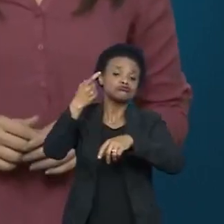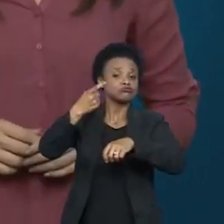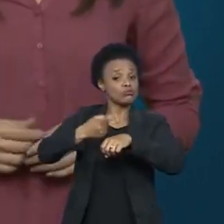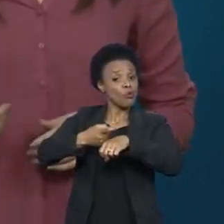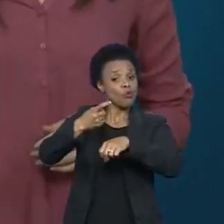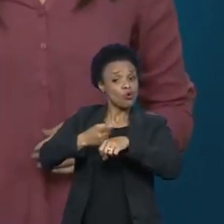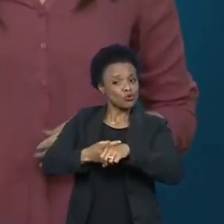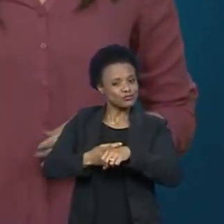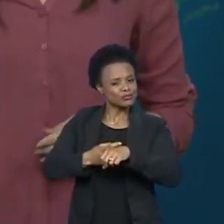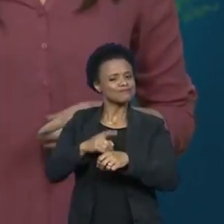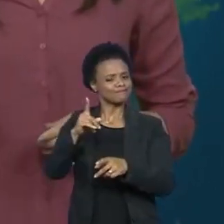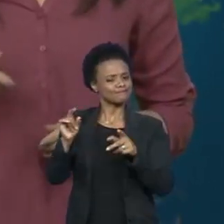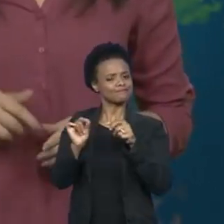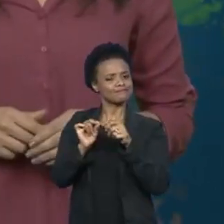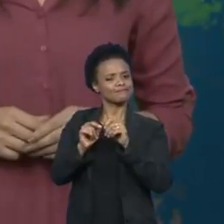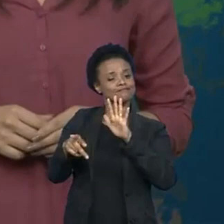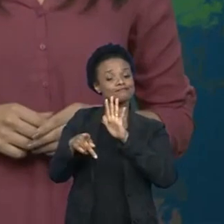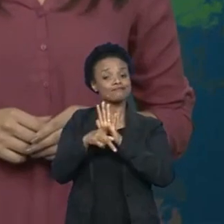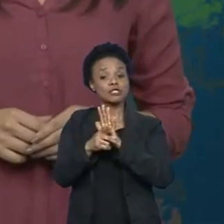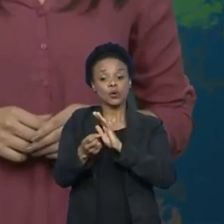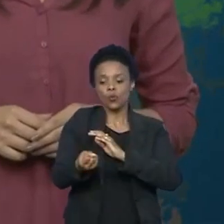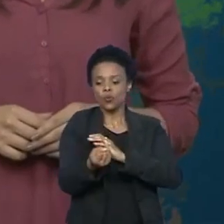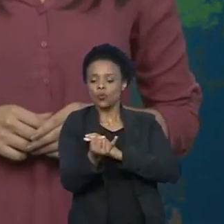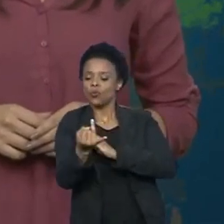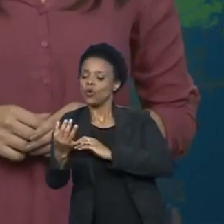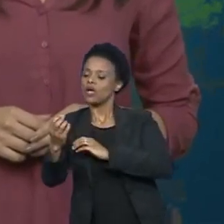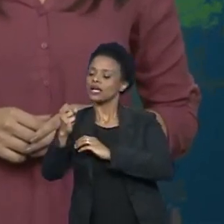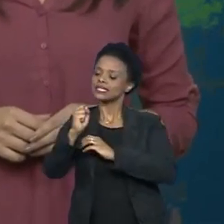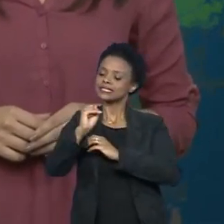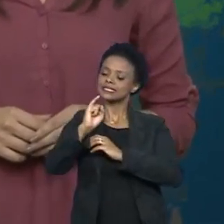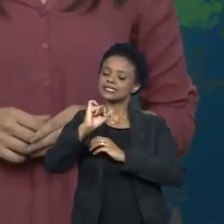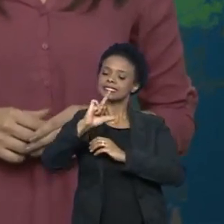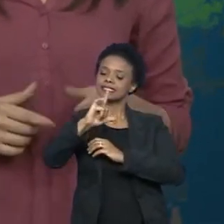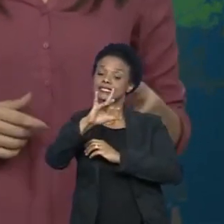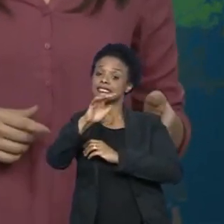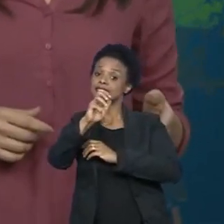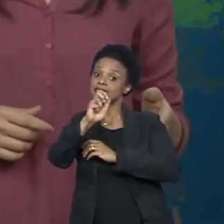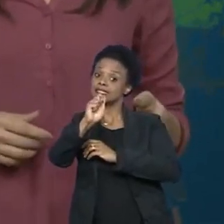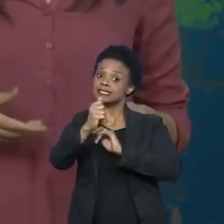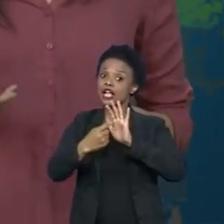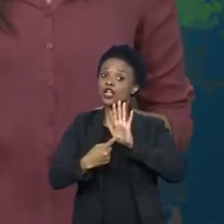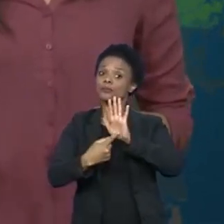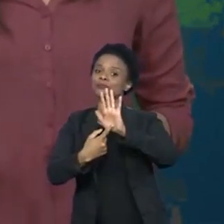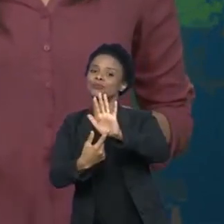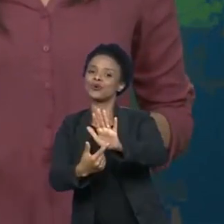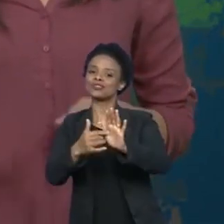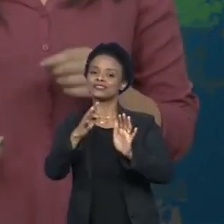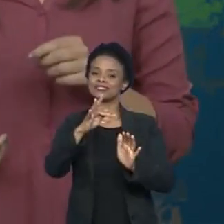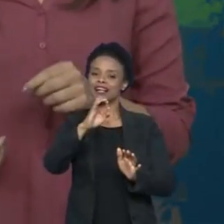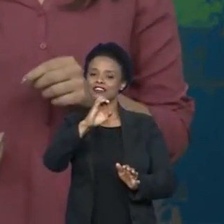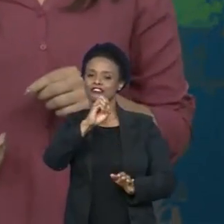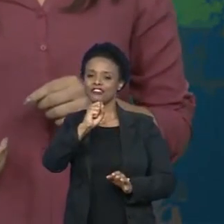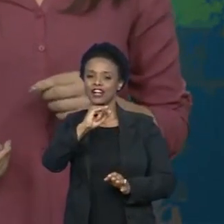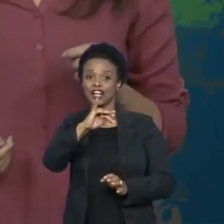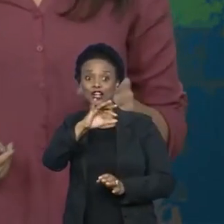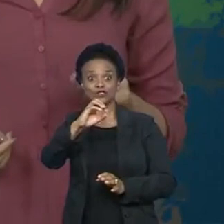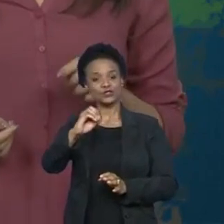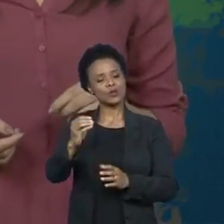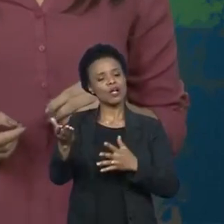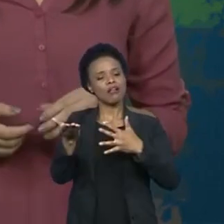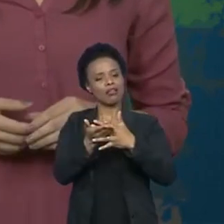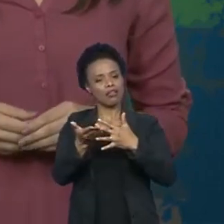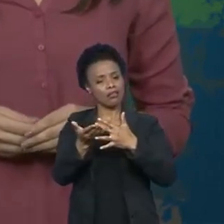pela quantidade de sílica presente em sua composição, que aponta se ele é do tipo félsico, intermediário, máfico